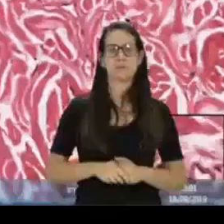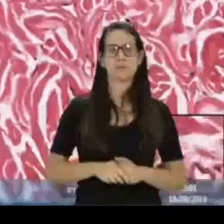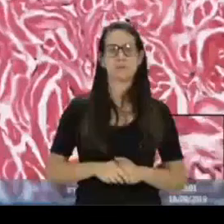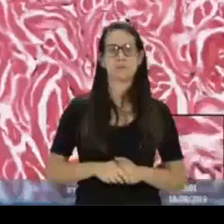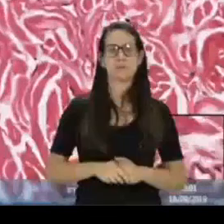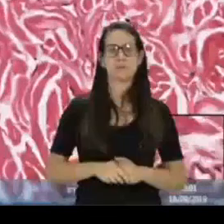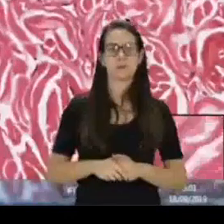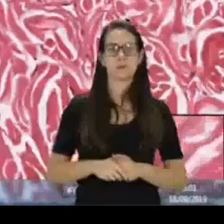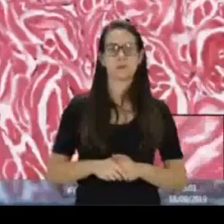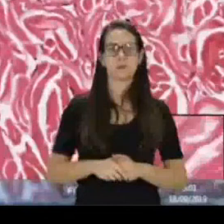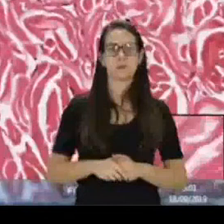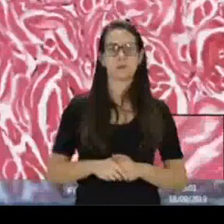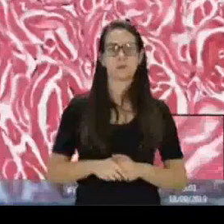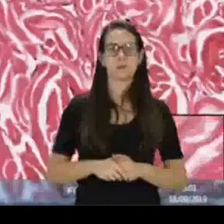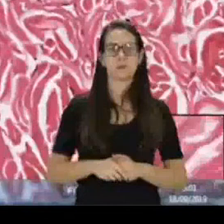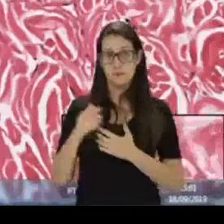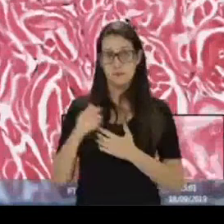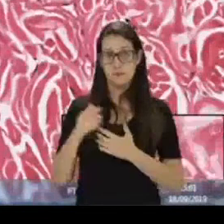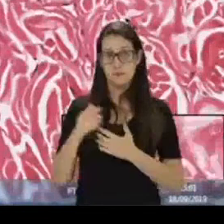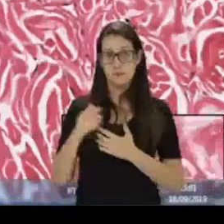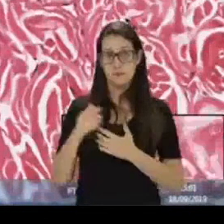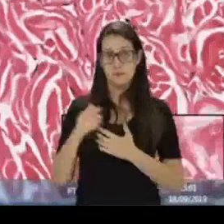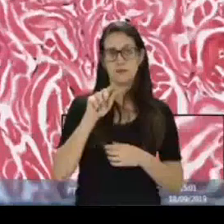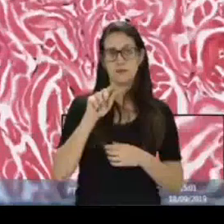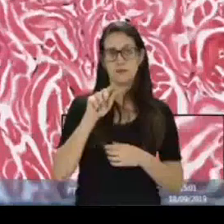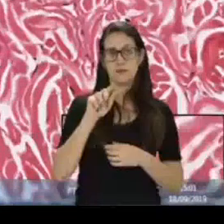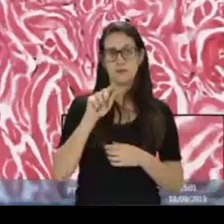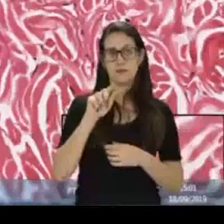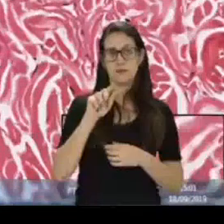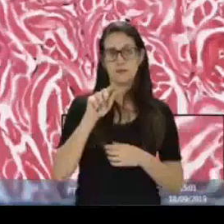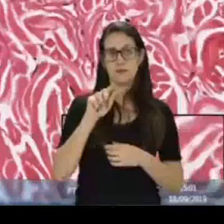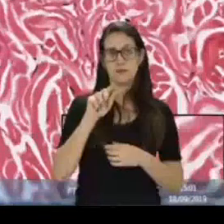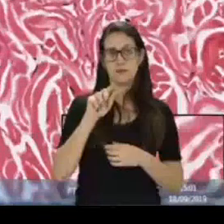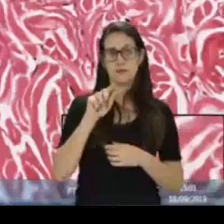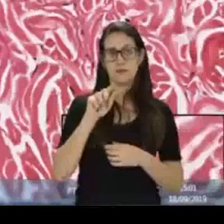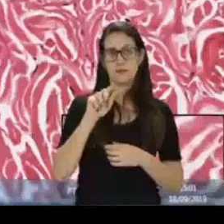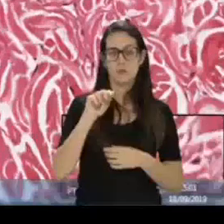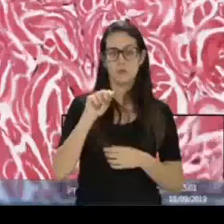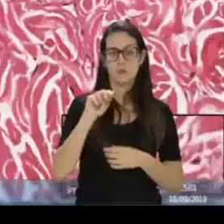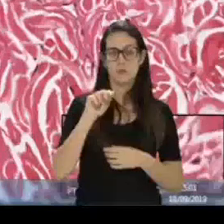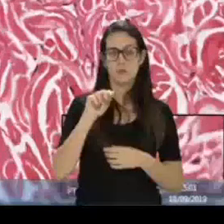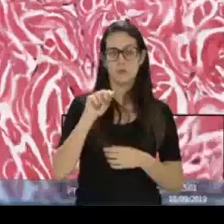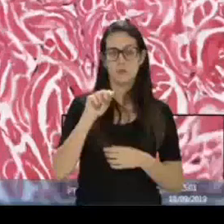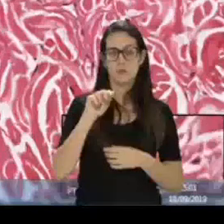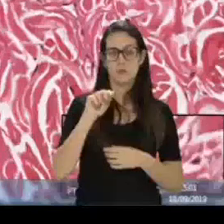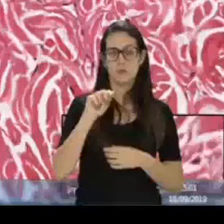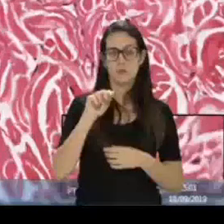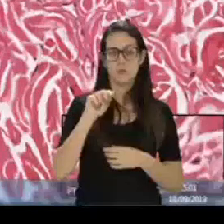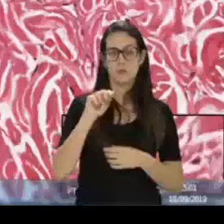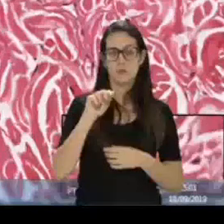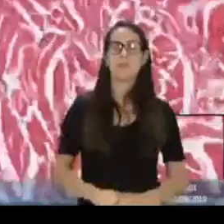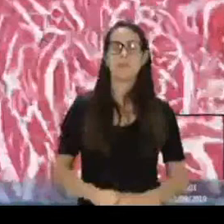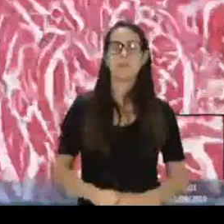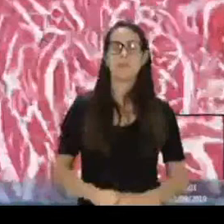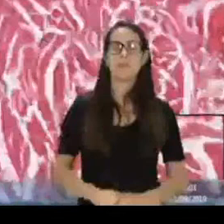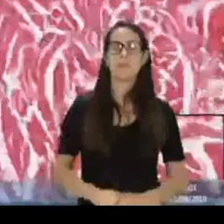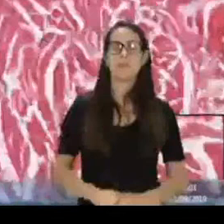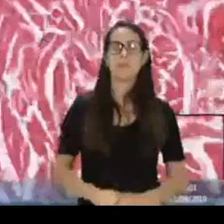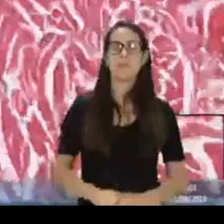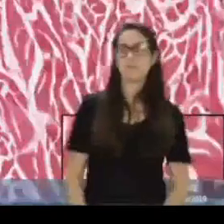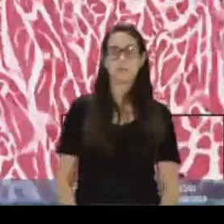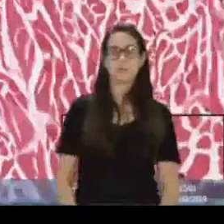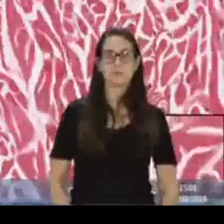é uma região de glândula que produz muco, secreção de muco. Então, que também